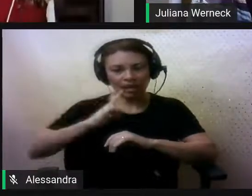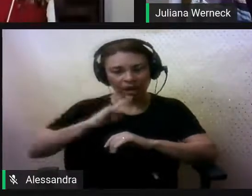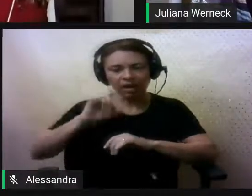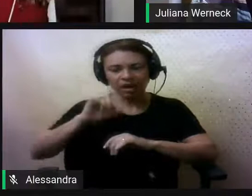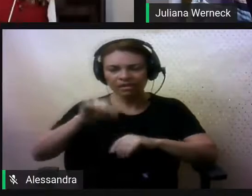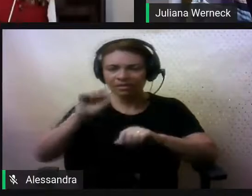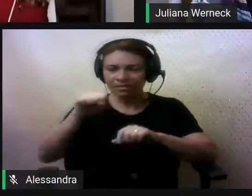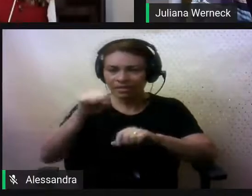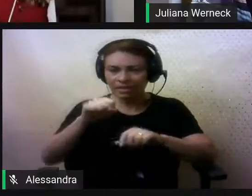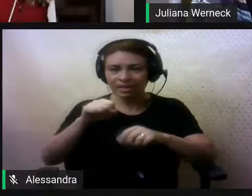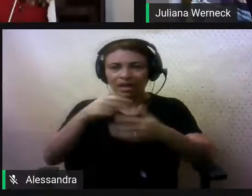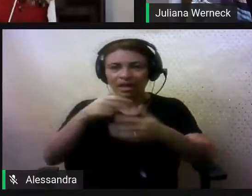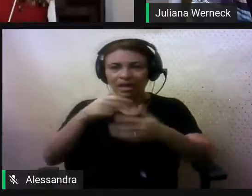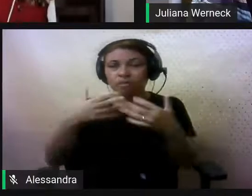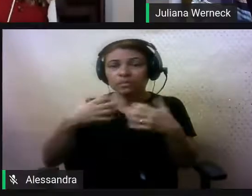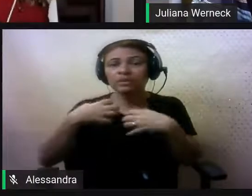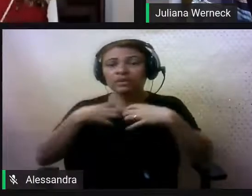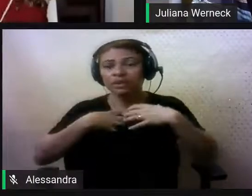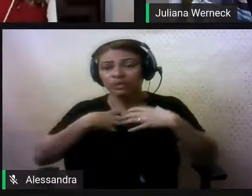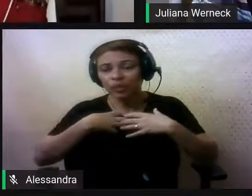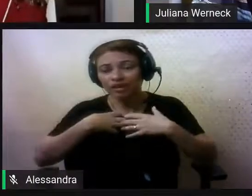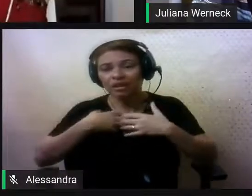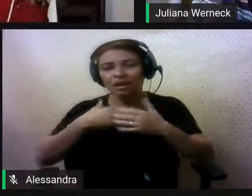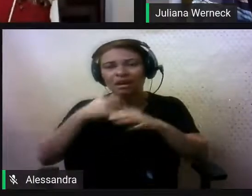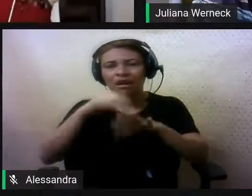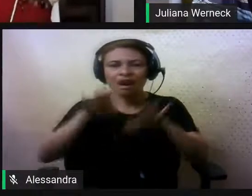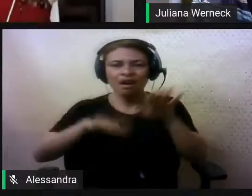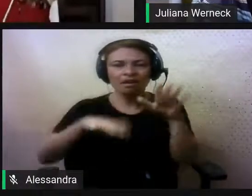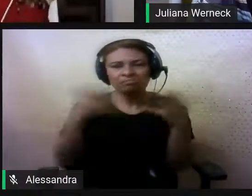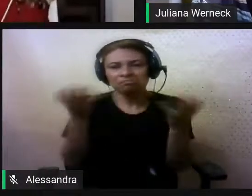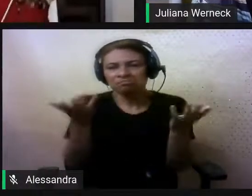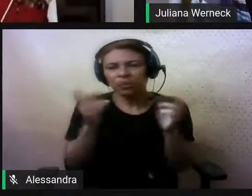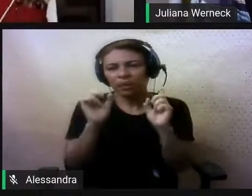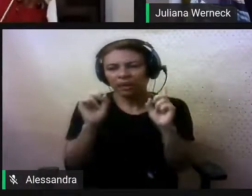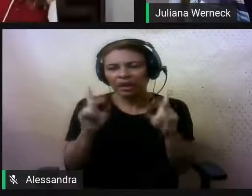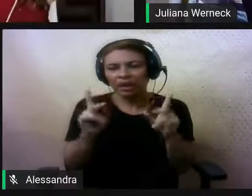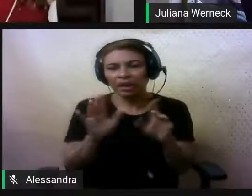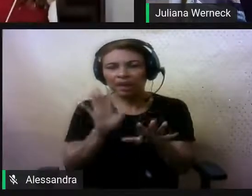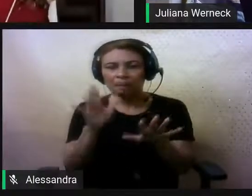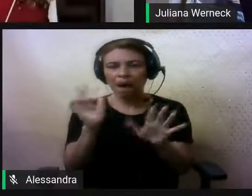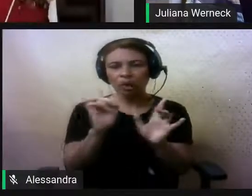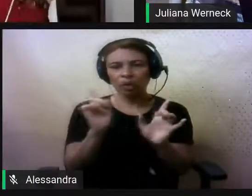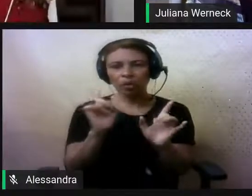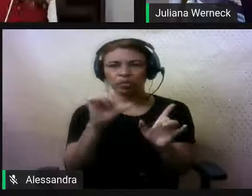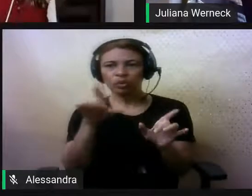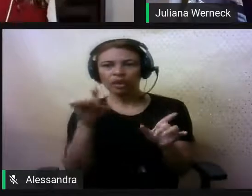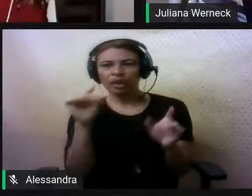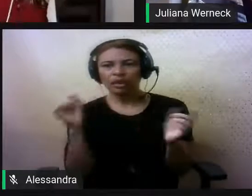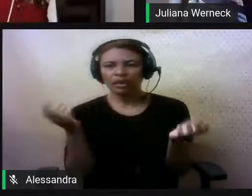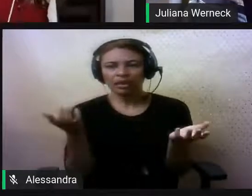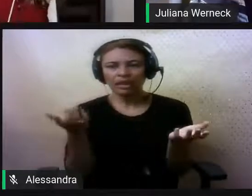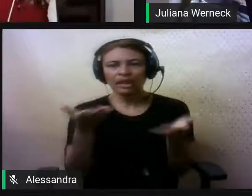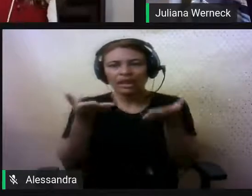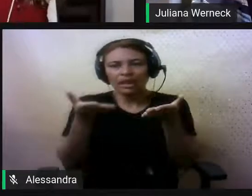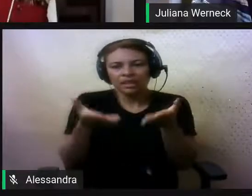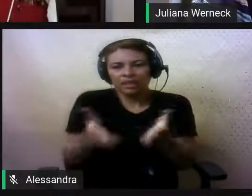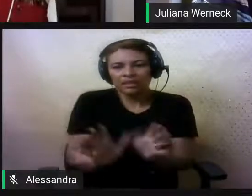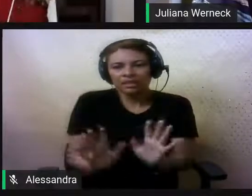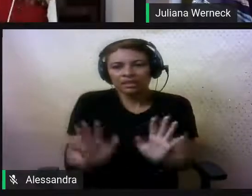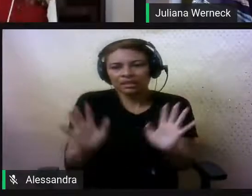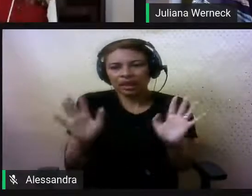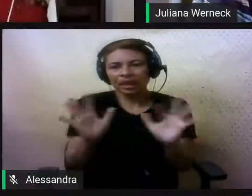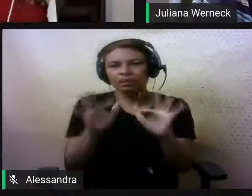falou, existem situações, tem muita gente que fala assim, ok, mas eu não escolhi nascer